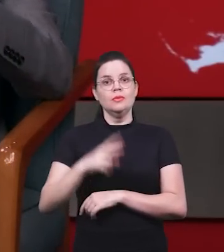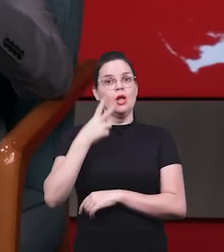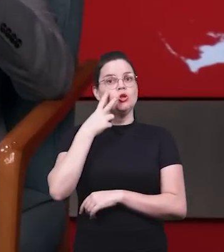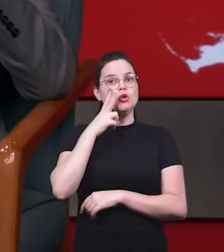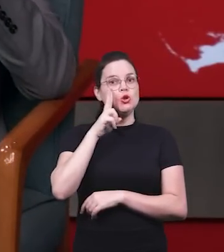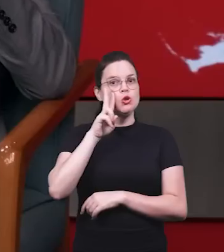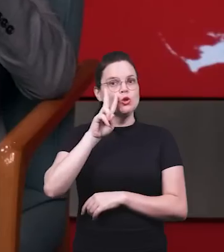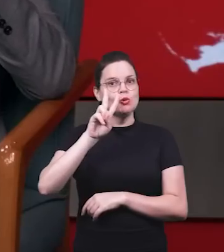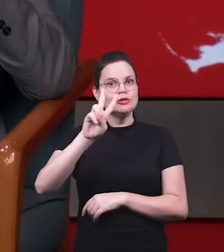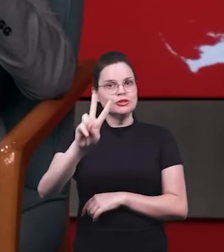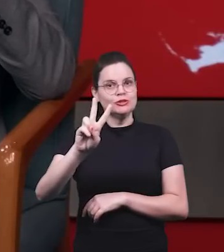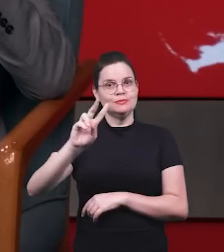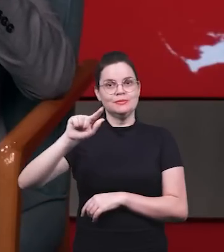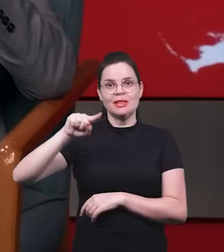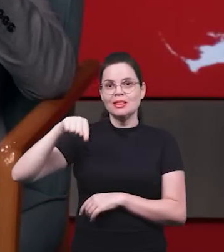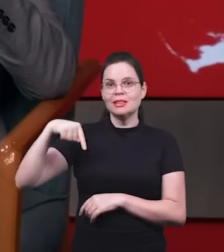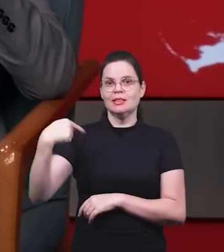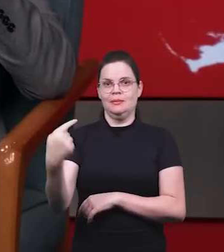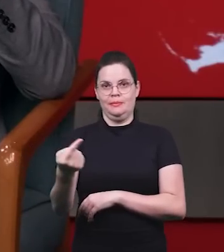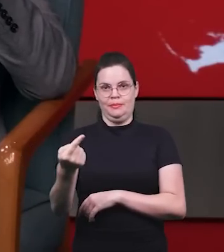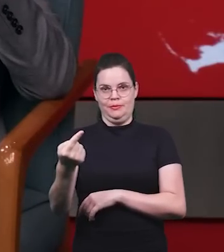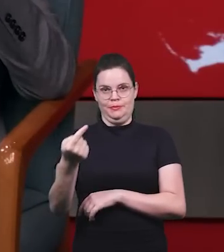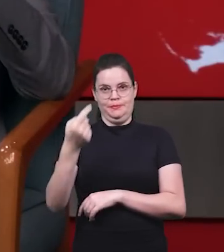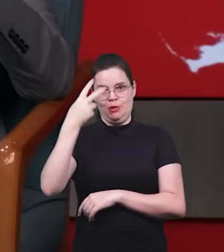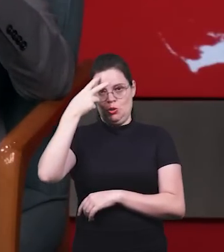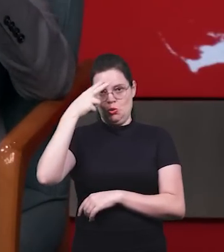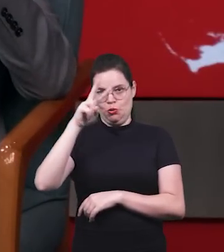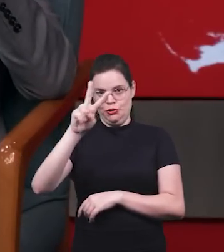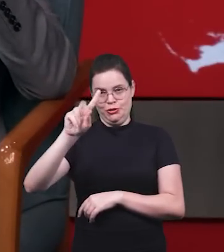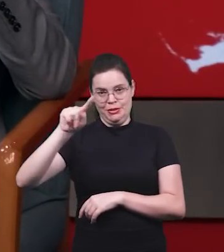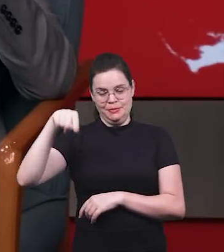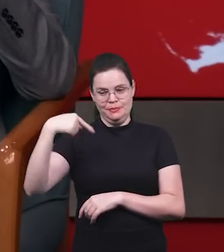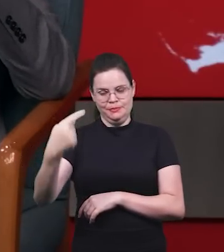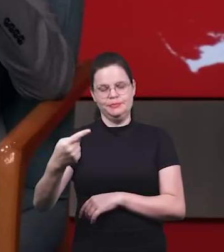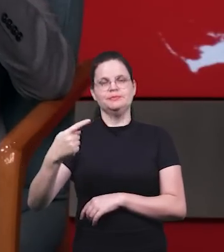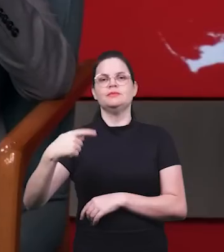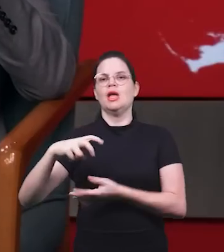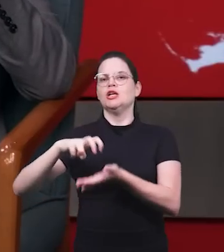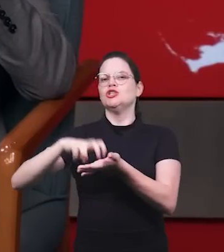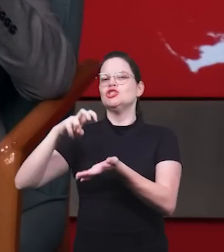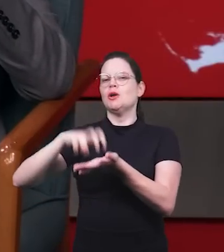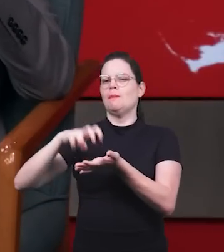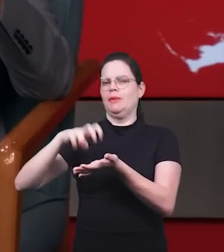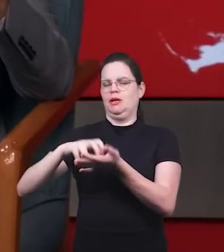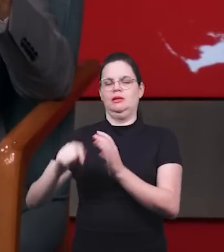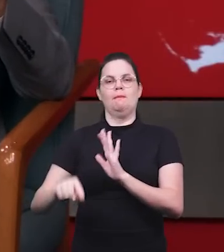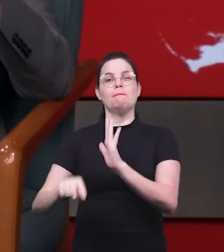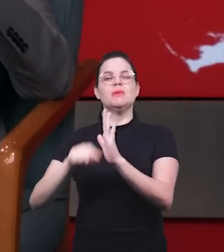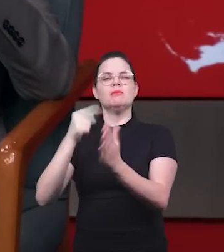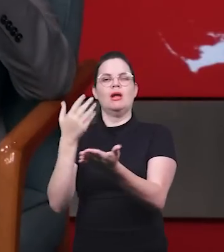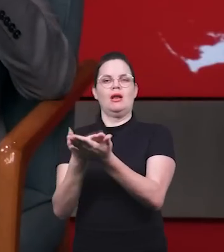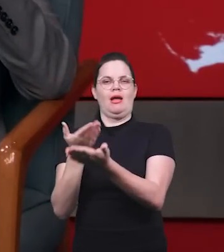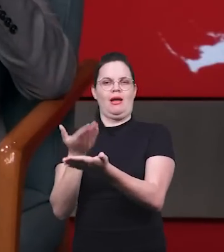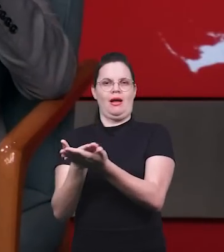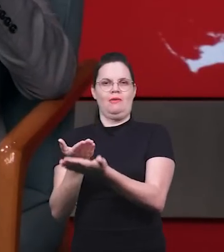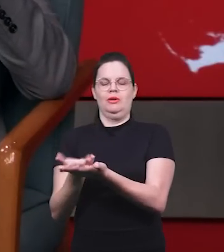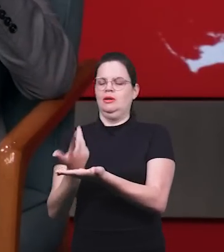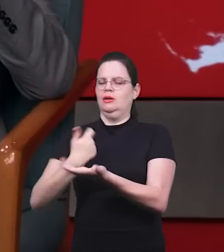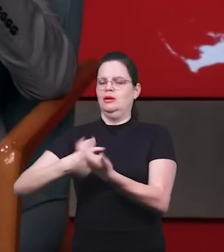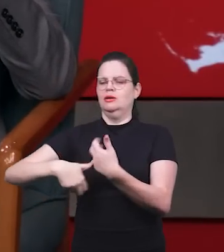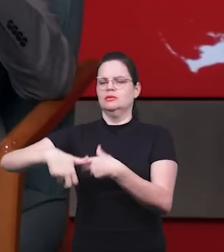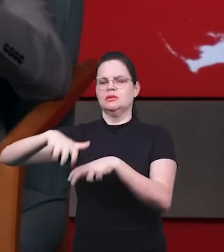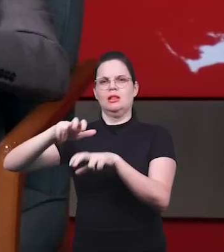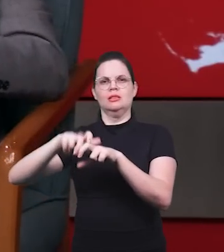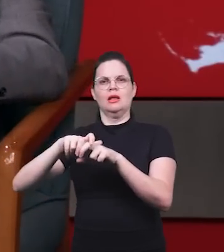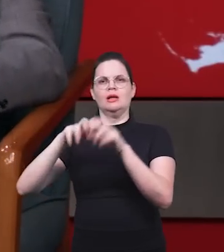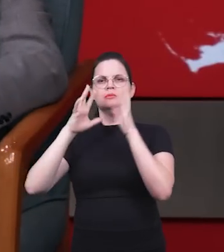Uns 2 dias depois, eu estava na faculdade, era uma manhã, era a primeira aula do dia,